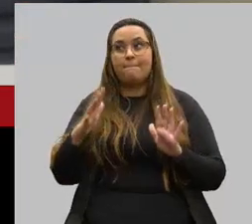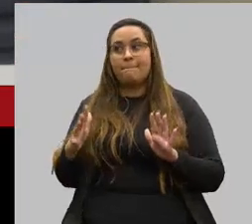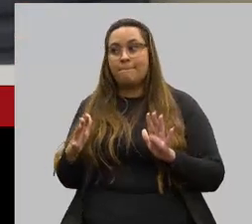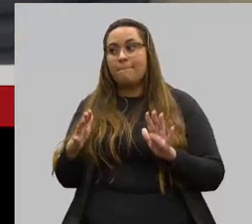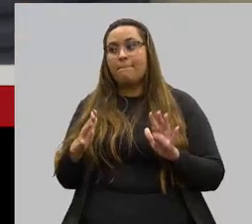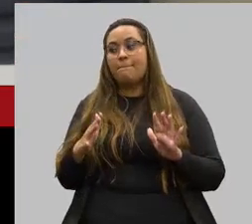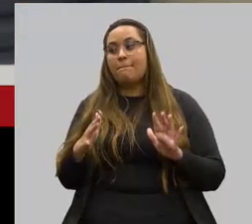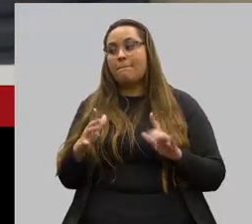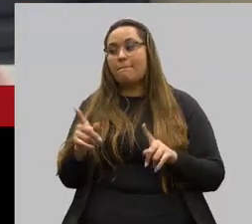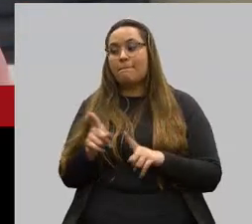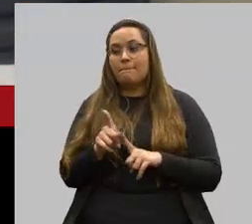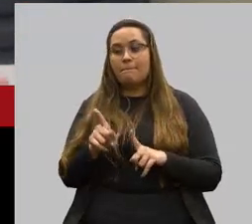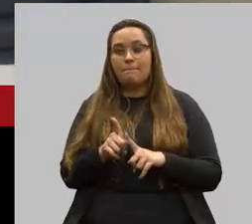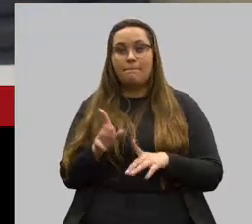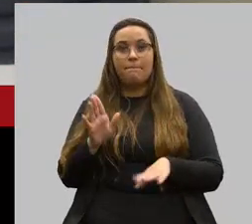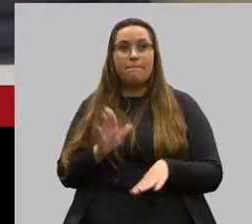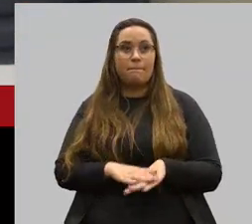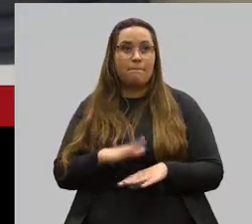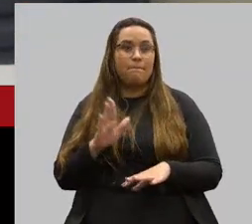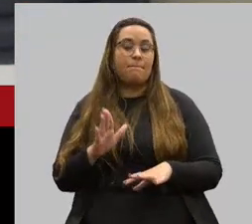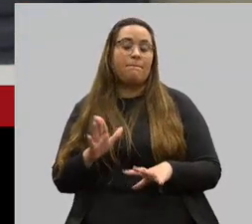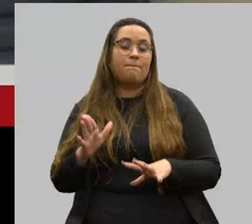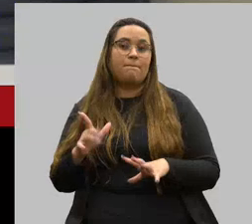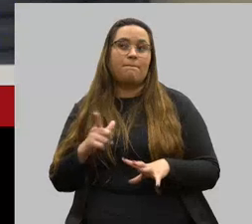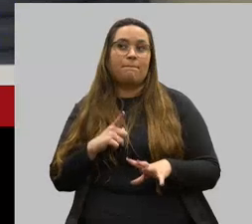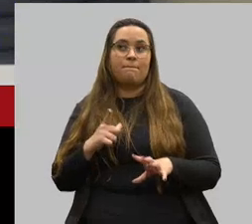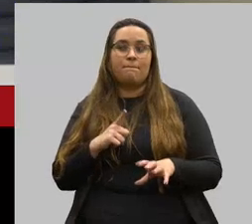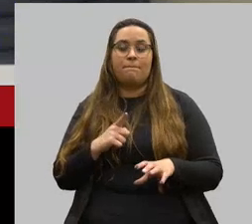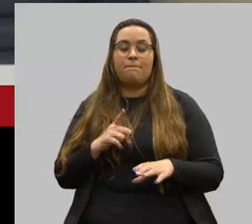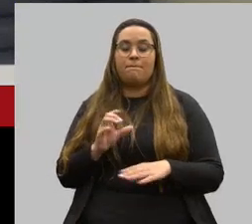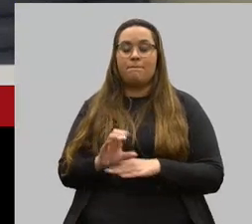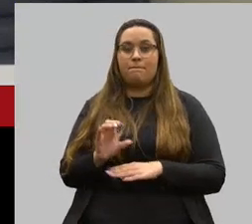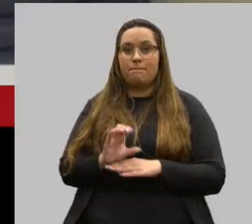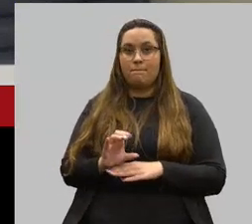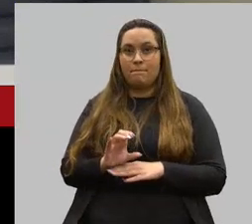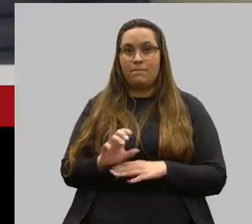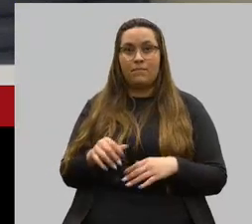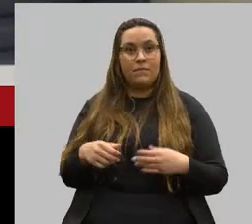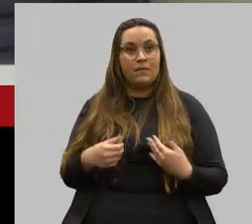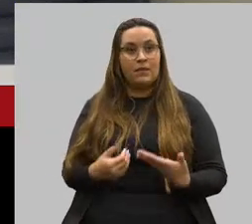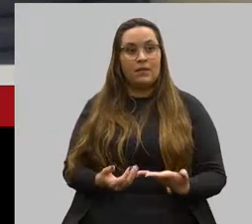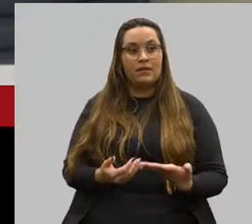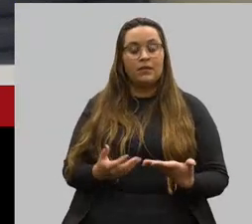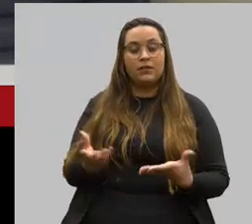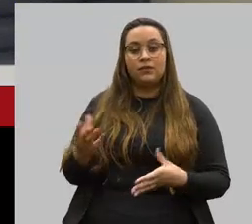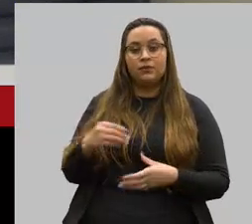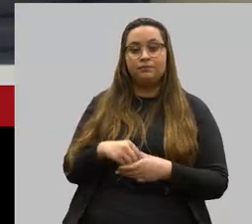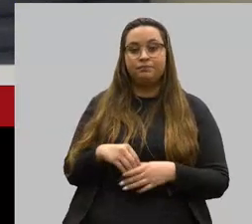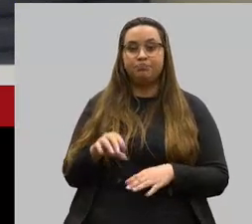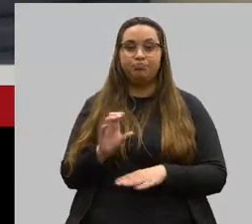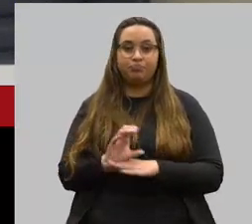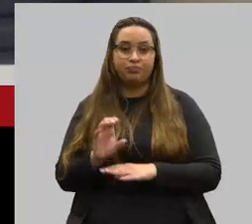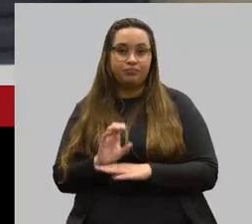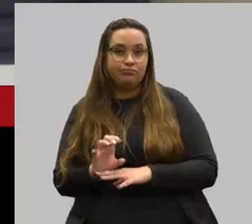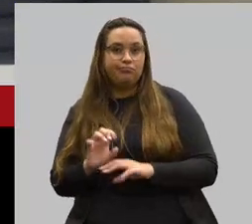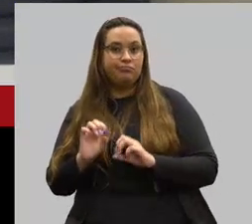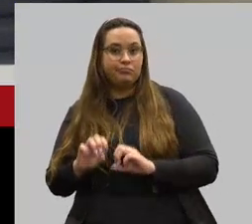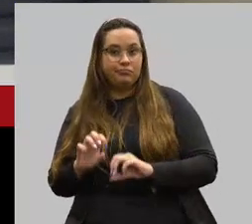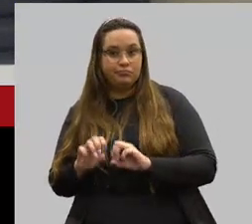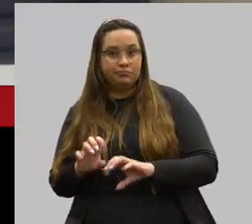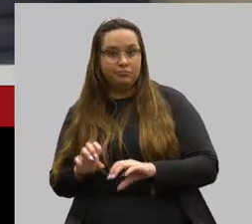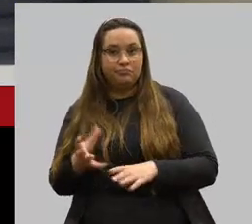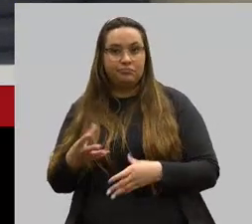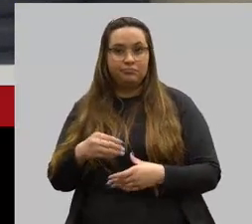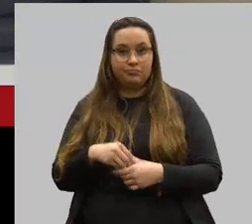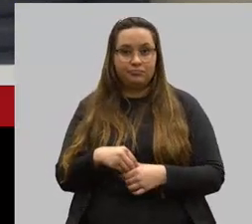eh a capacitação então a propósito disso né dentre eh os cursos cursos de capacitação da academia